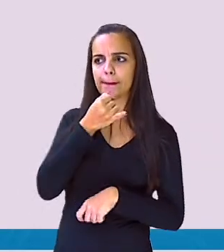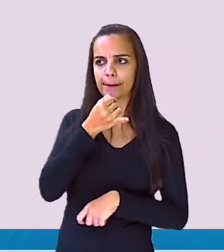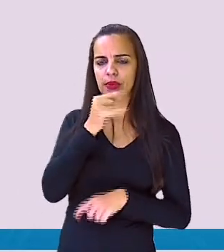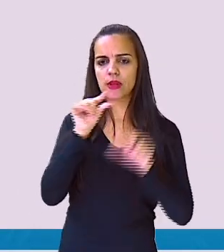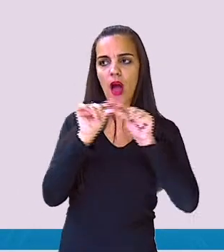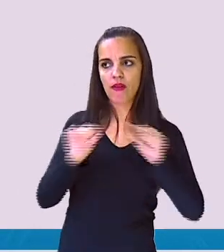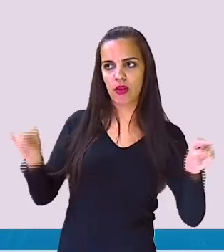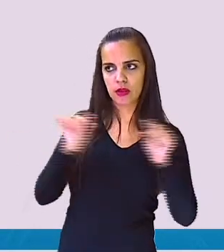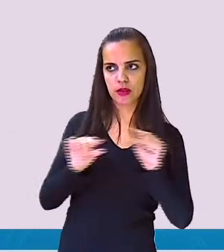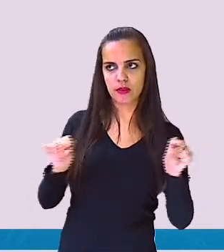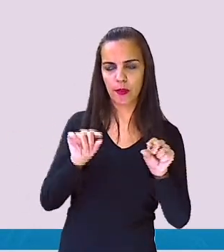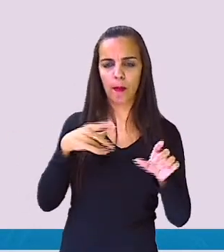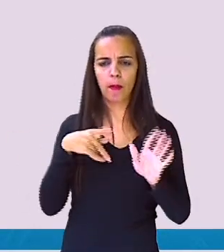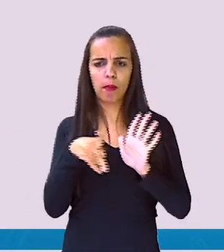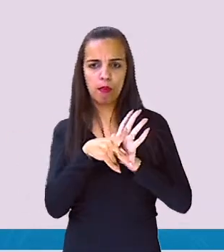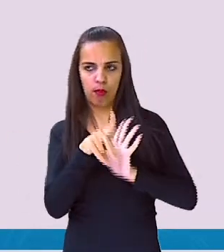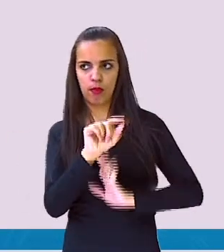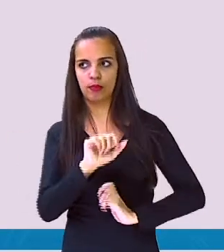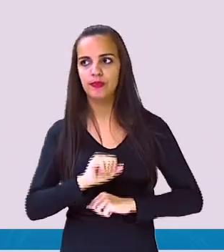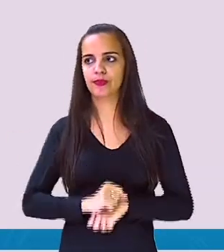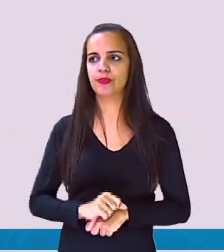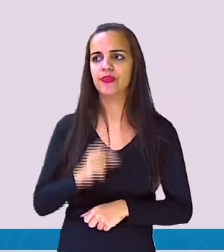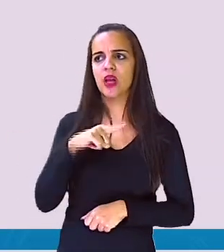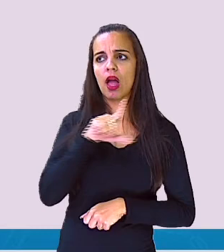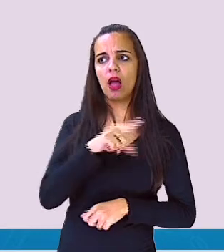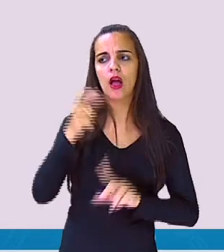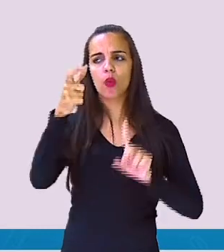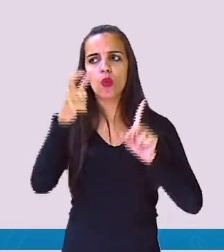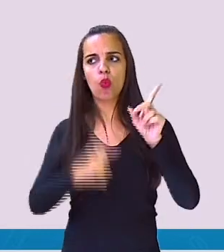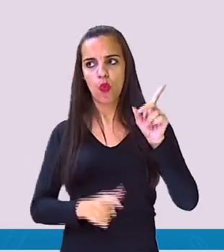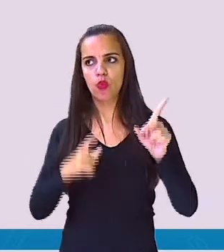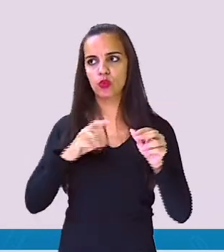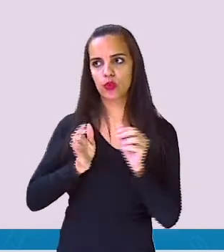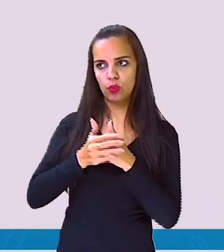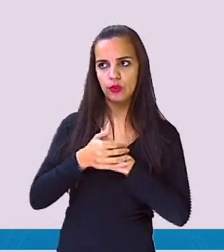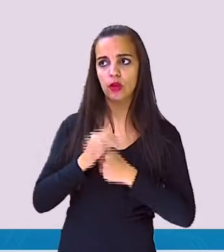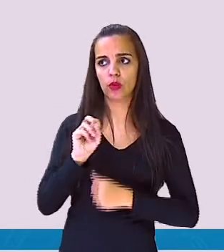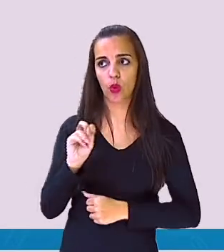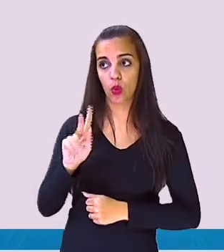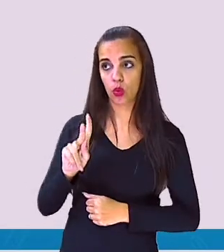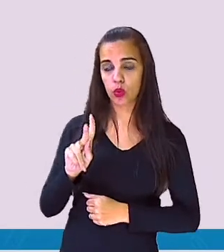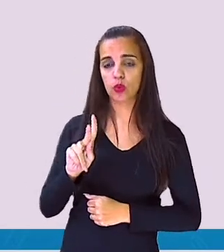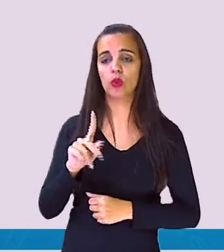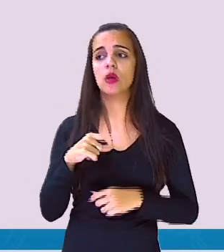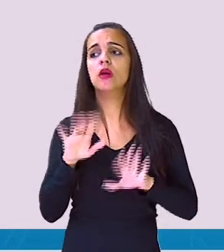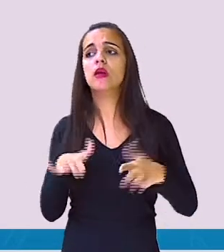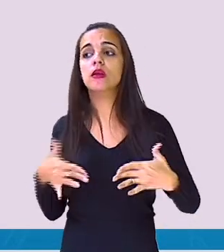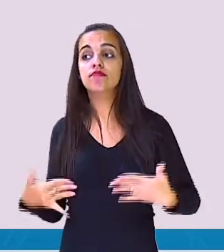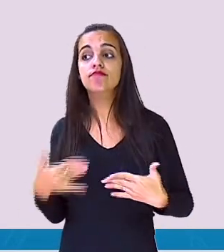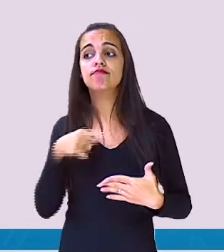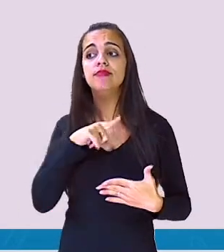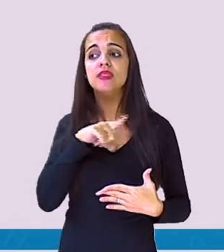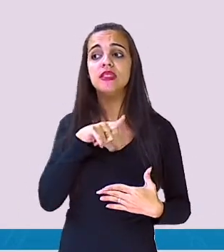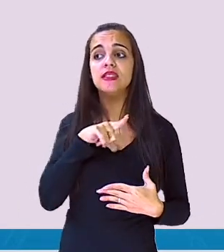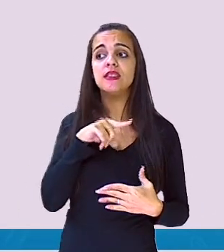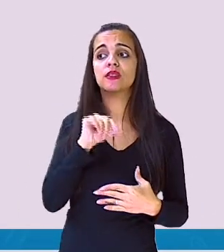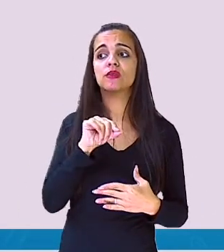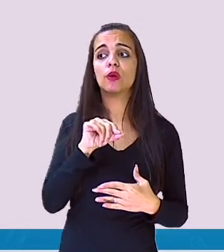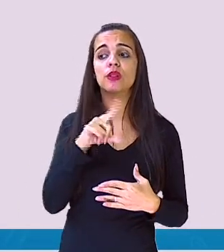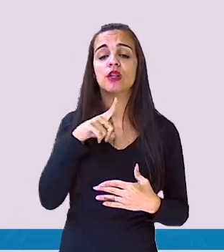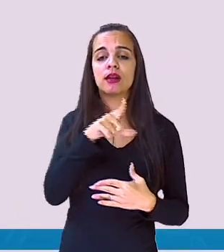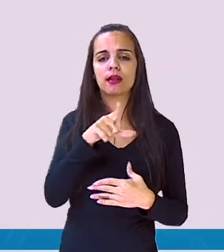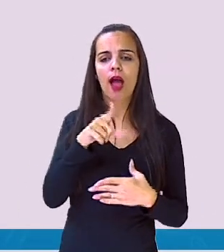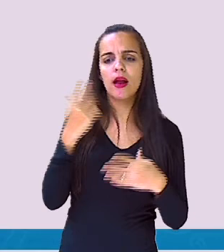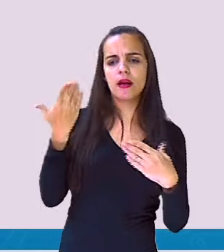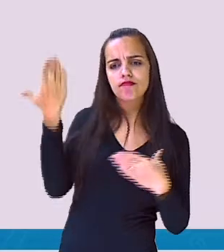aquela ação ali, de ser atencioso com ela. Ok, pessoal? Então, o sujeito oculto, ele está embutido